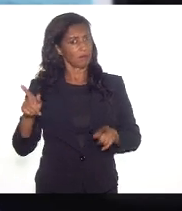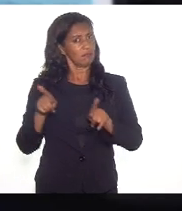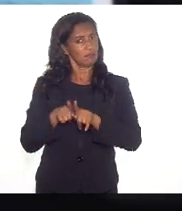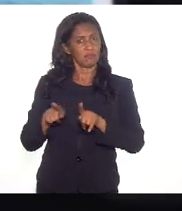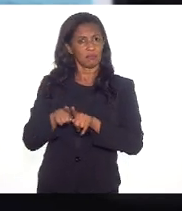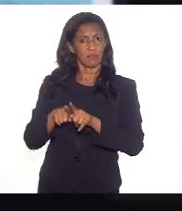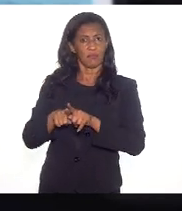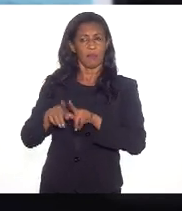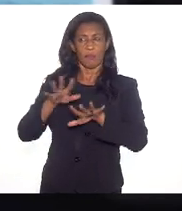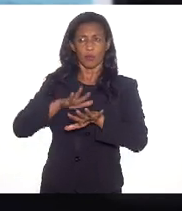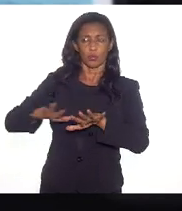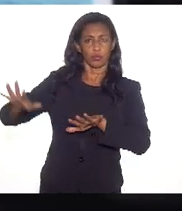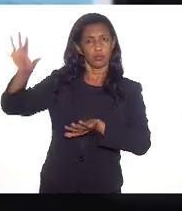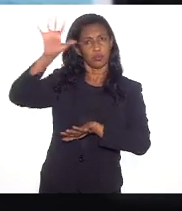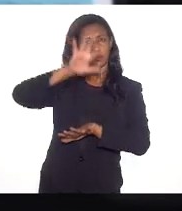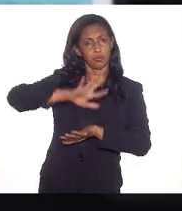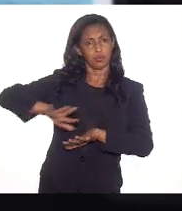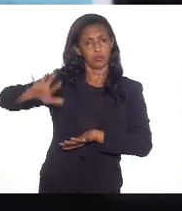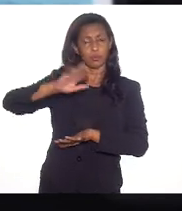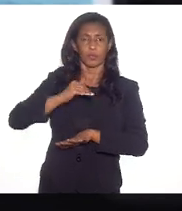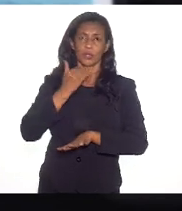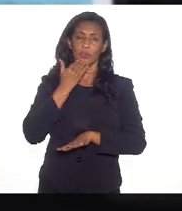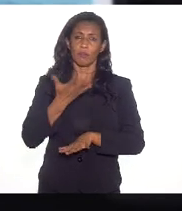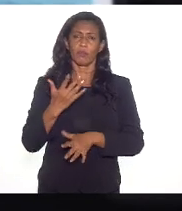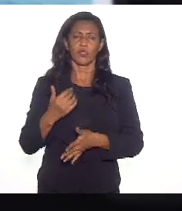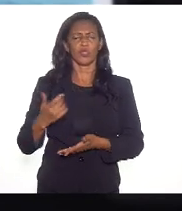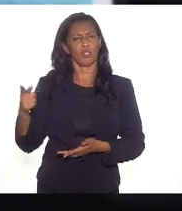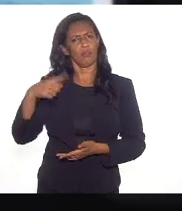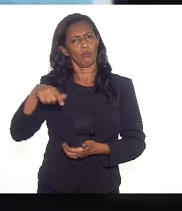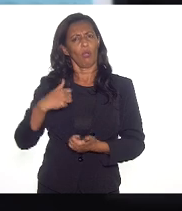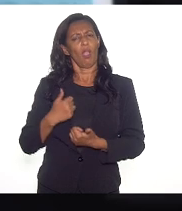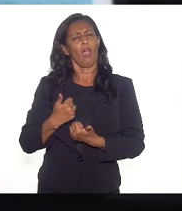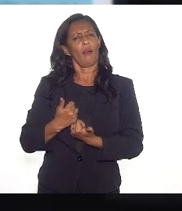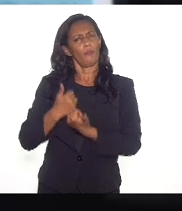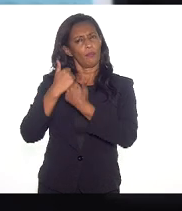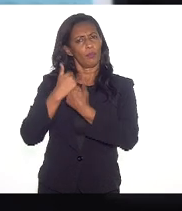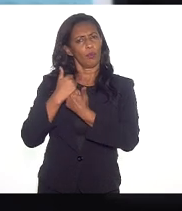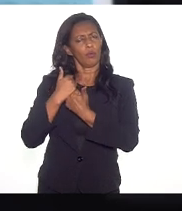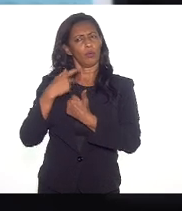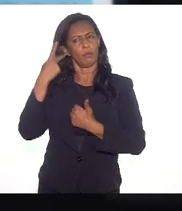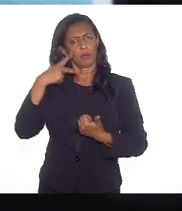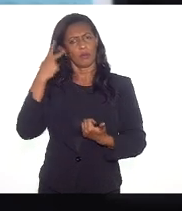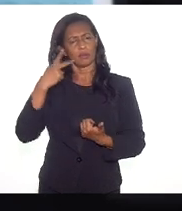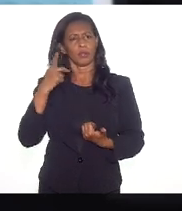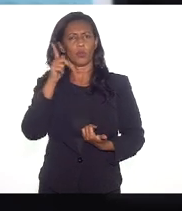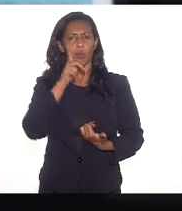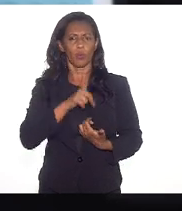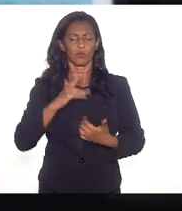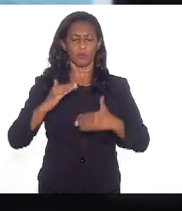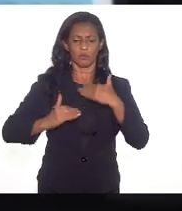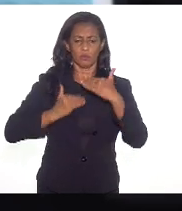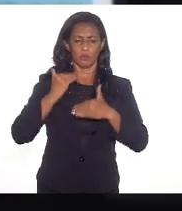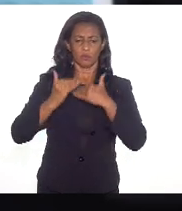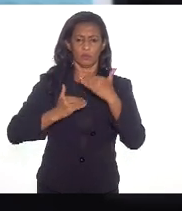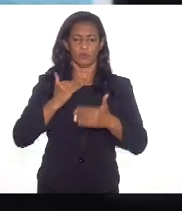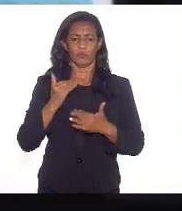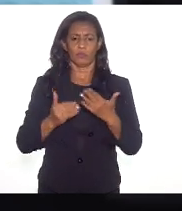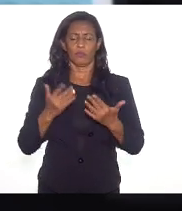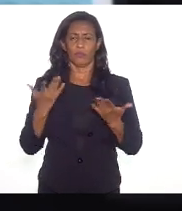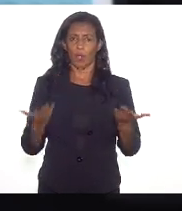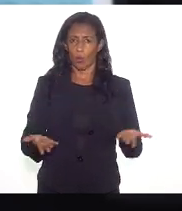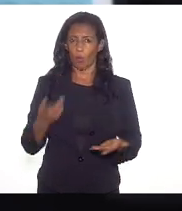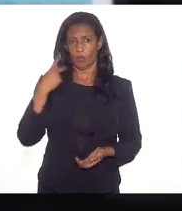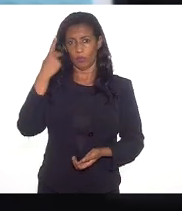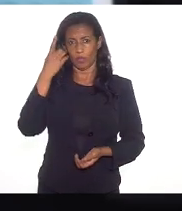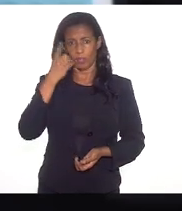para todo o território nacional. Mas eu queria pedir aqui o apoio de todos os parlamentares que a gente consiga evoluir. Como a deputada